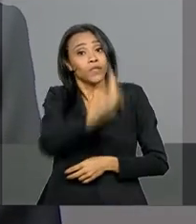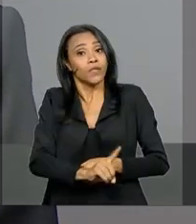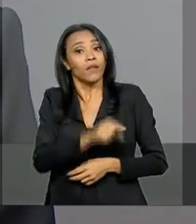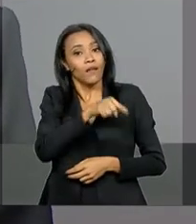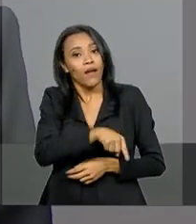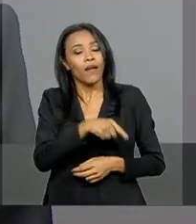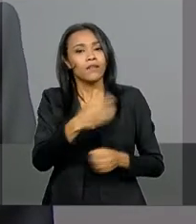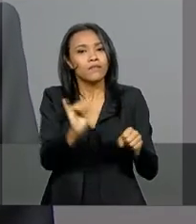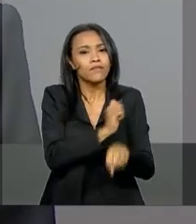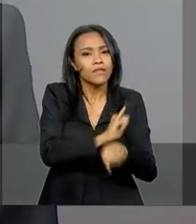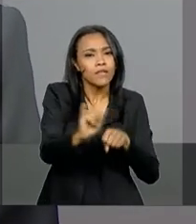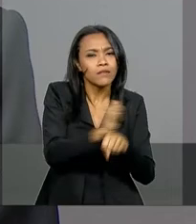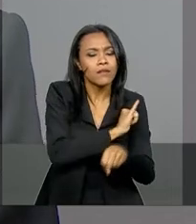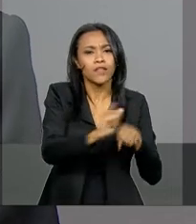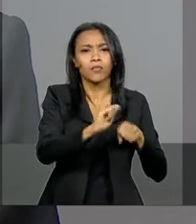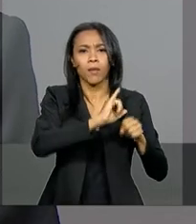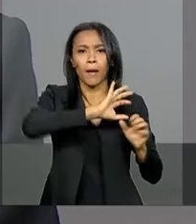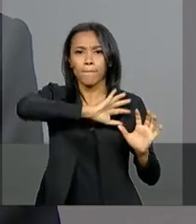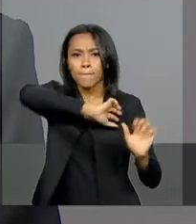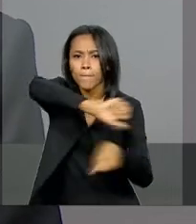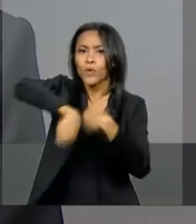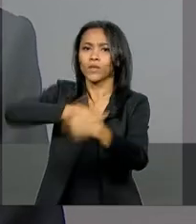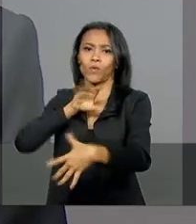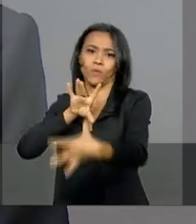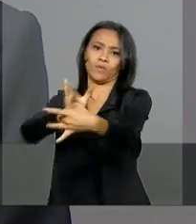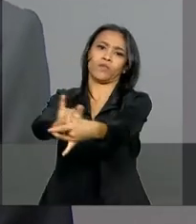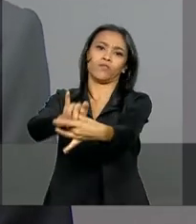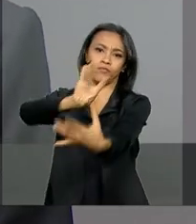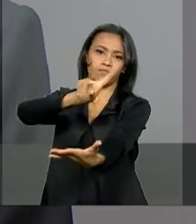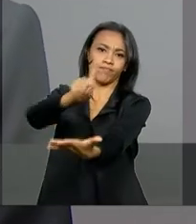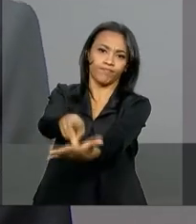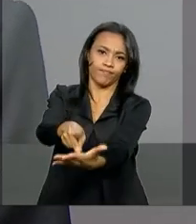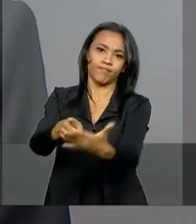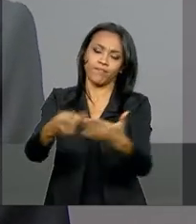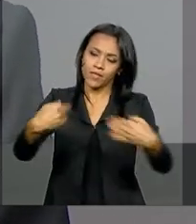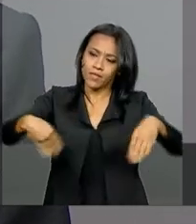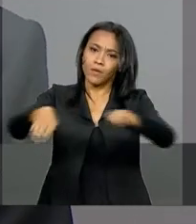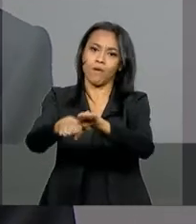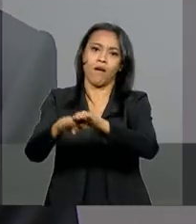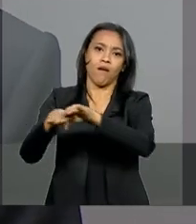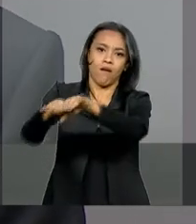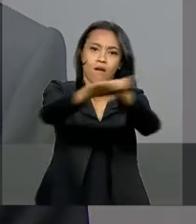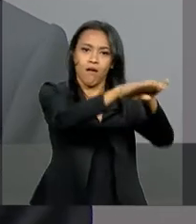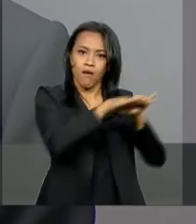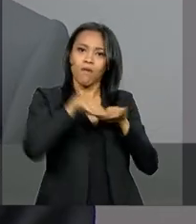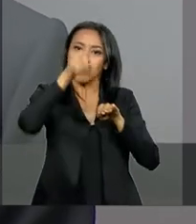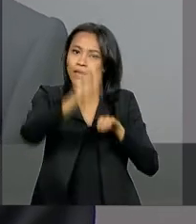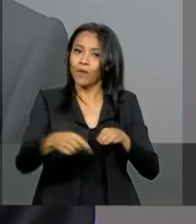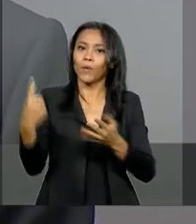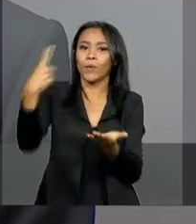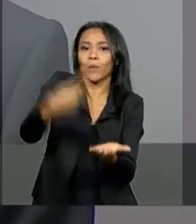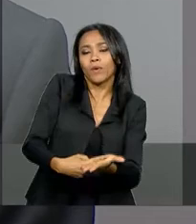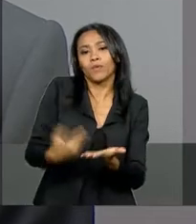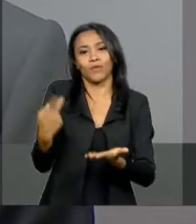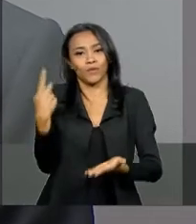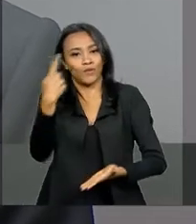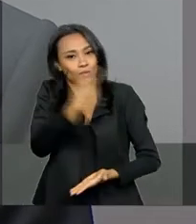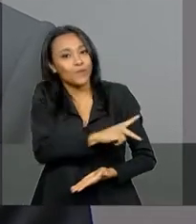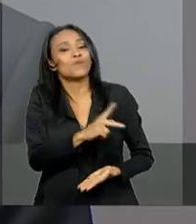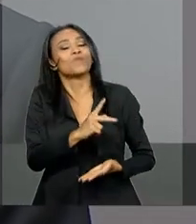da realidade para torná la melhor e mais justa aliás essa é a sua missão maior emissão